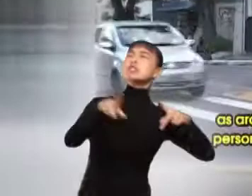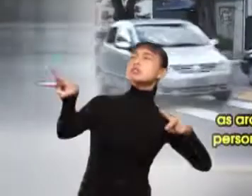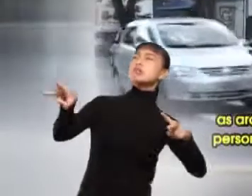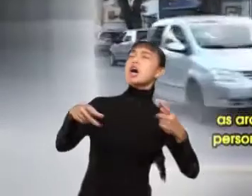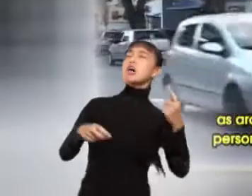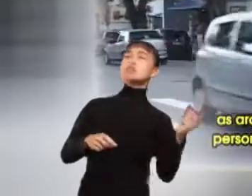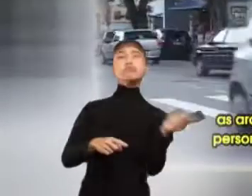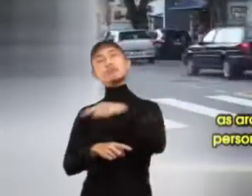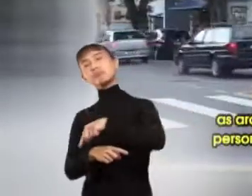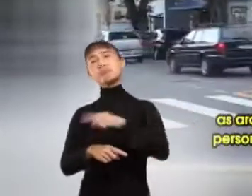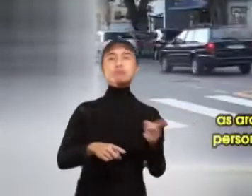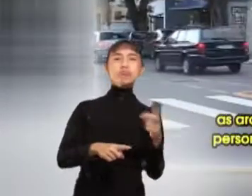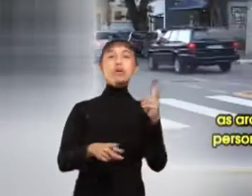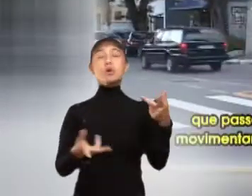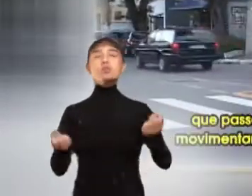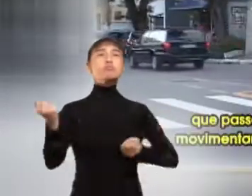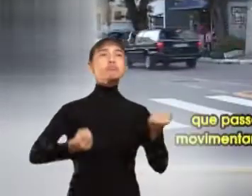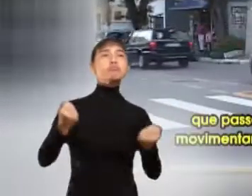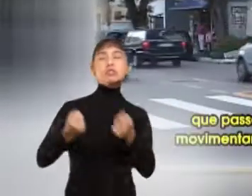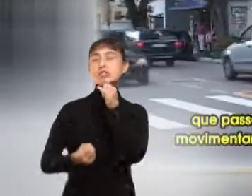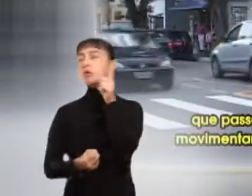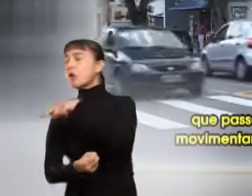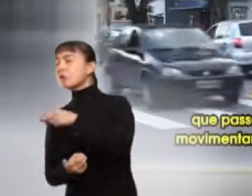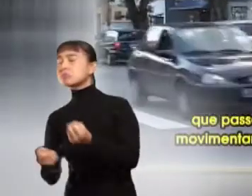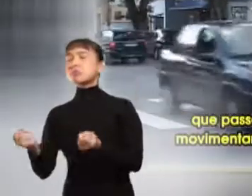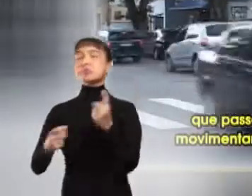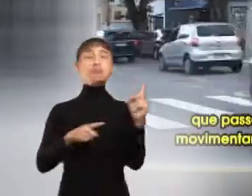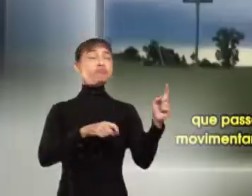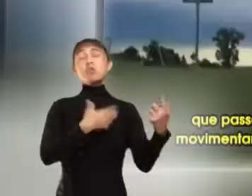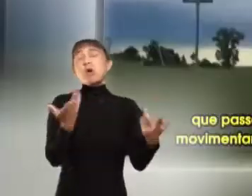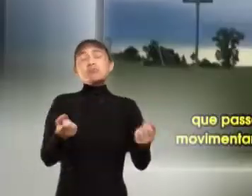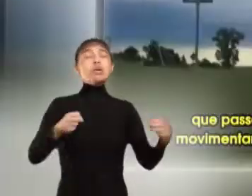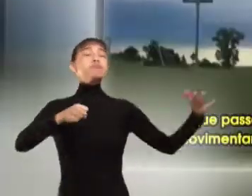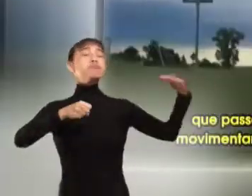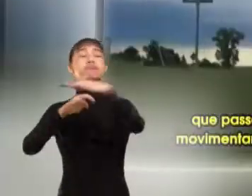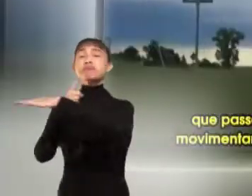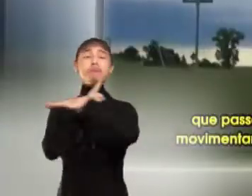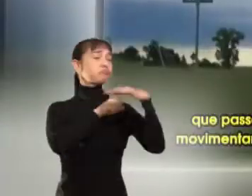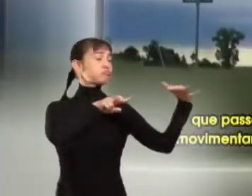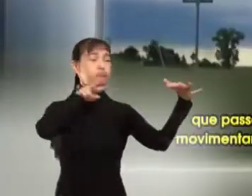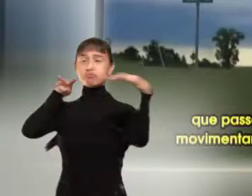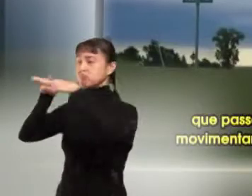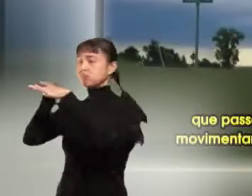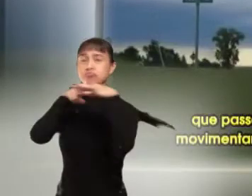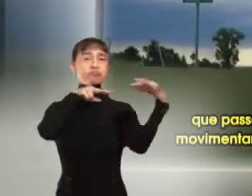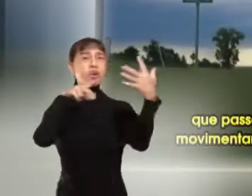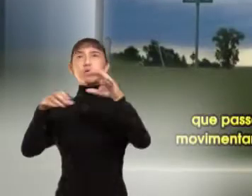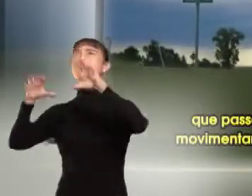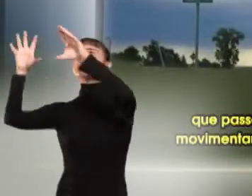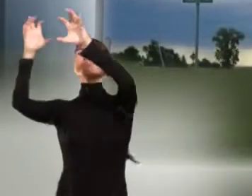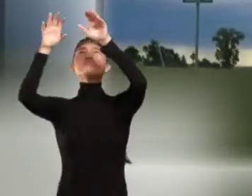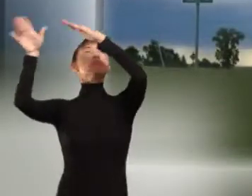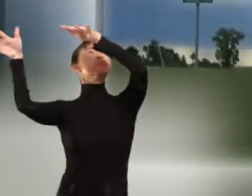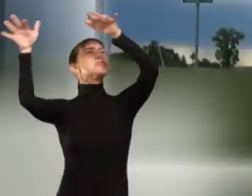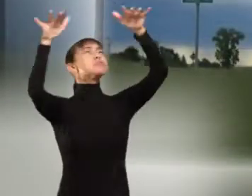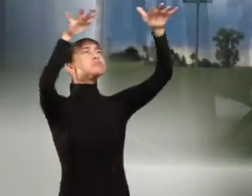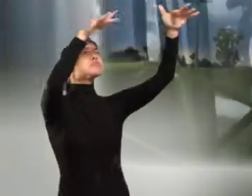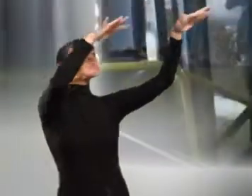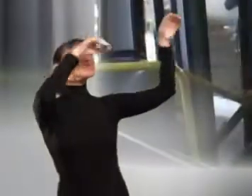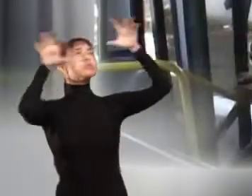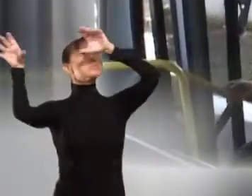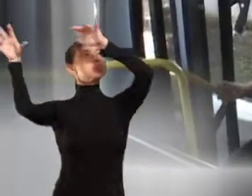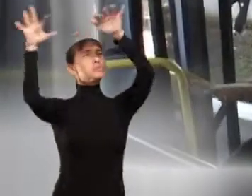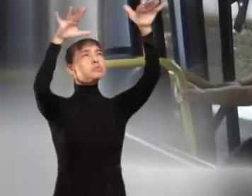nosso personagem vendo os carros que passam e até as nuvens que se movimentam devido à ação dos ventos.